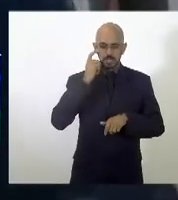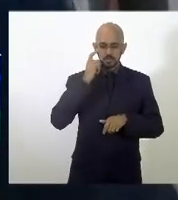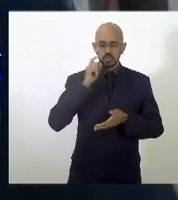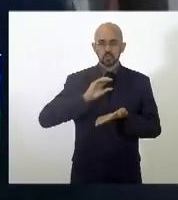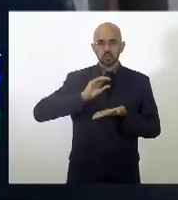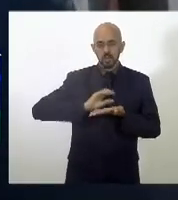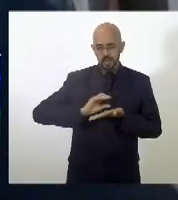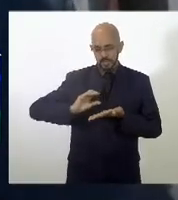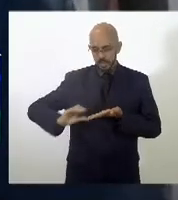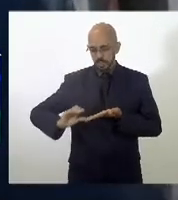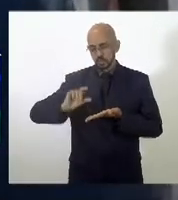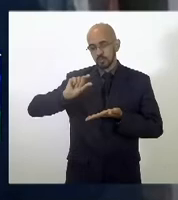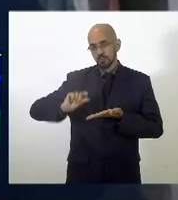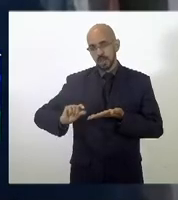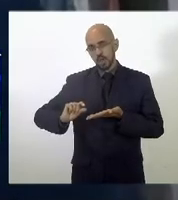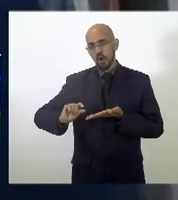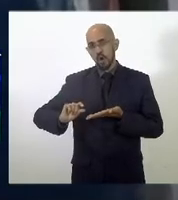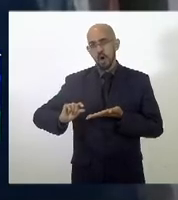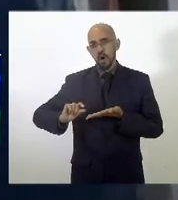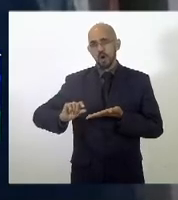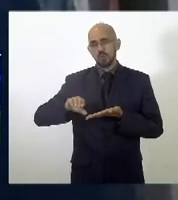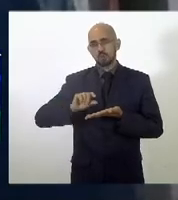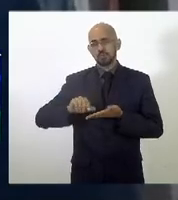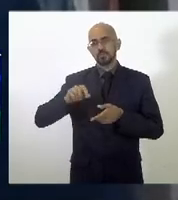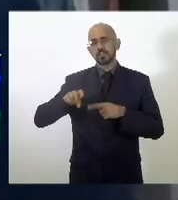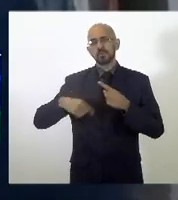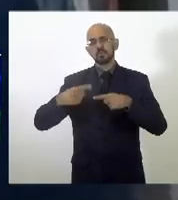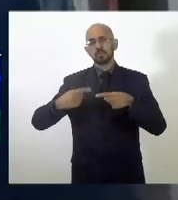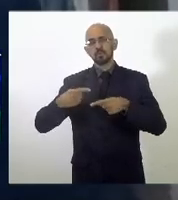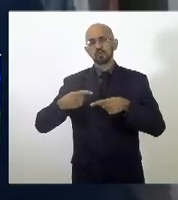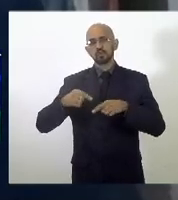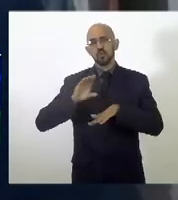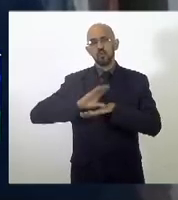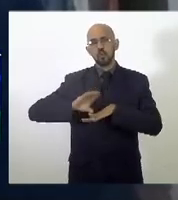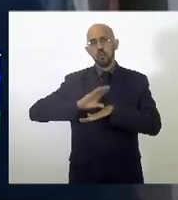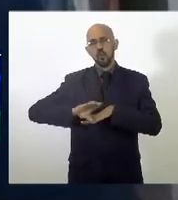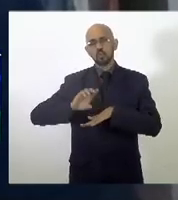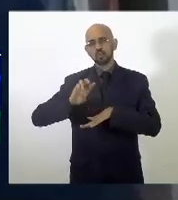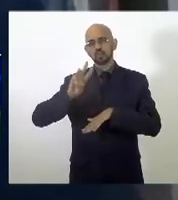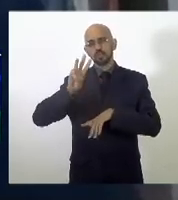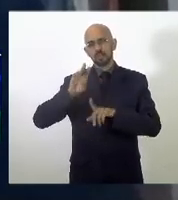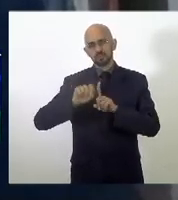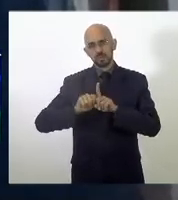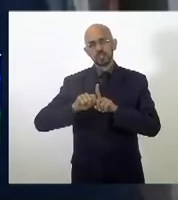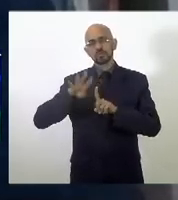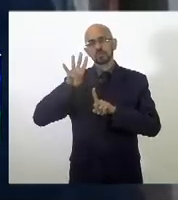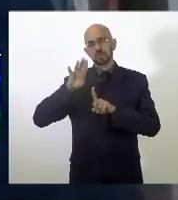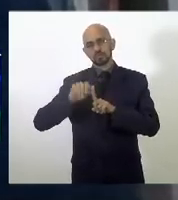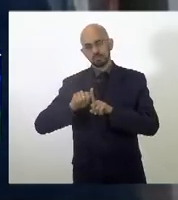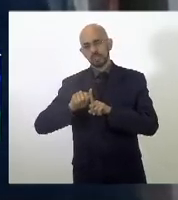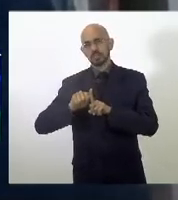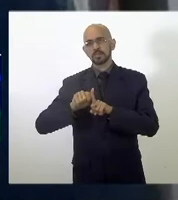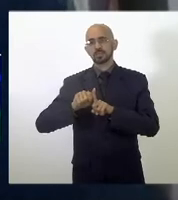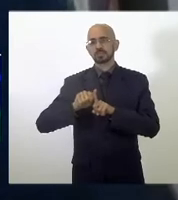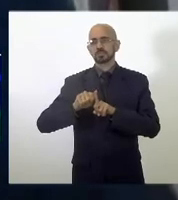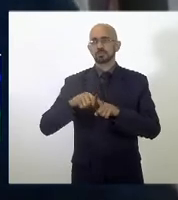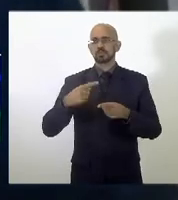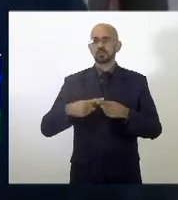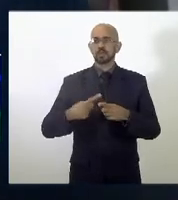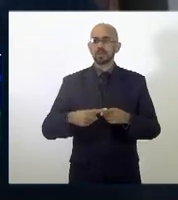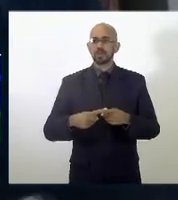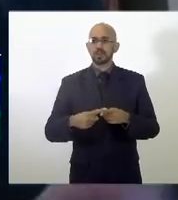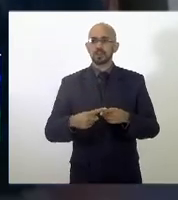para, por exemplo, depois de fazer um curso de 3-4 meses com a UERJ na área de nutrição,